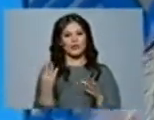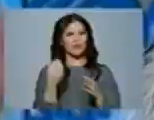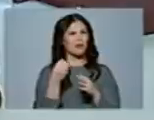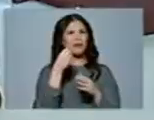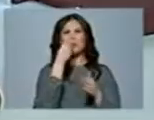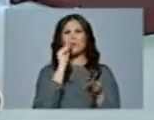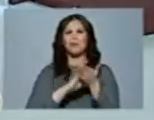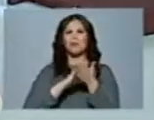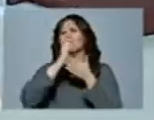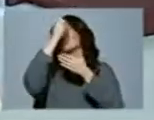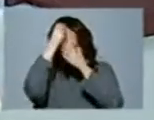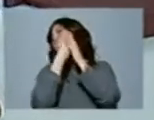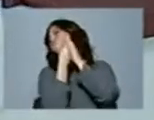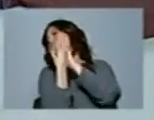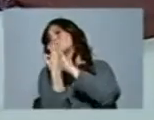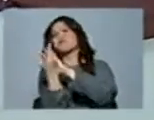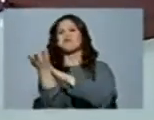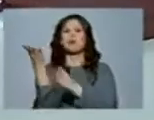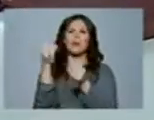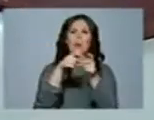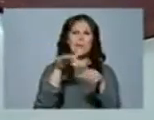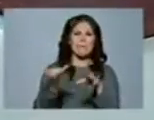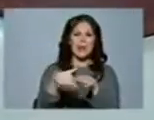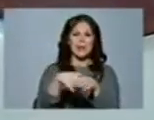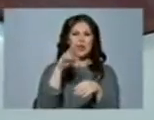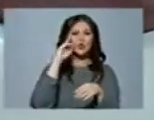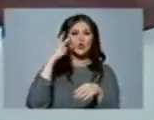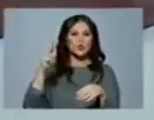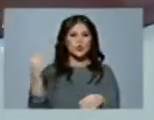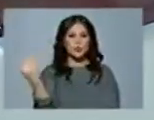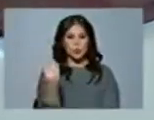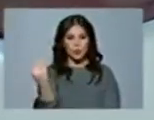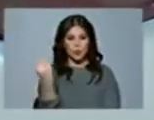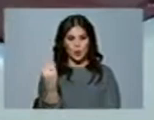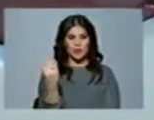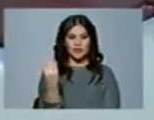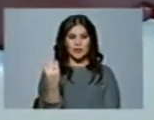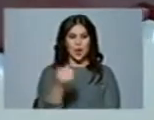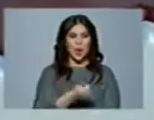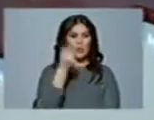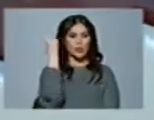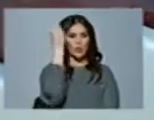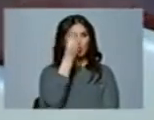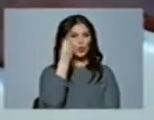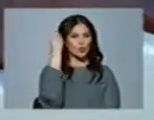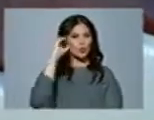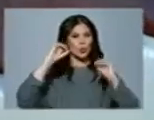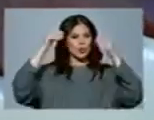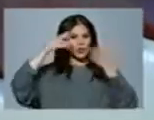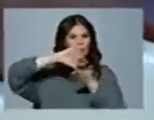restaurantes, é tanta gente já envolvida, que dá-me a impressão que o turismo do Porto, nos seus melhores sonhos, no início do